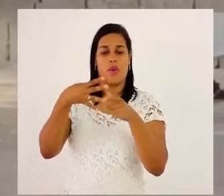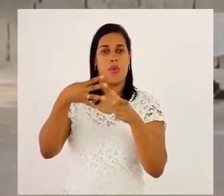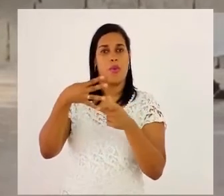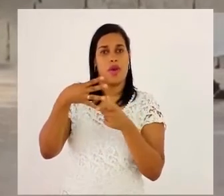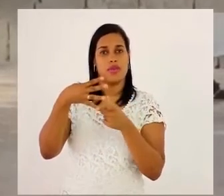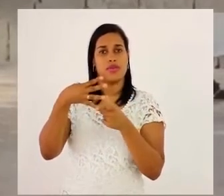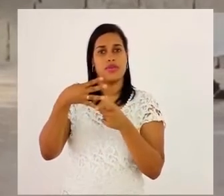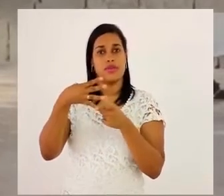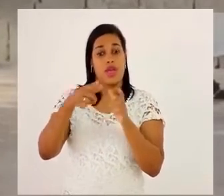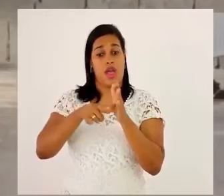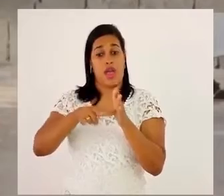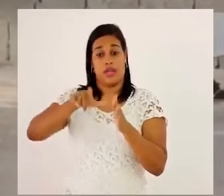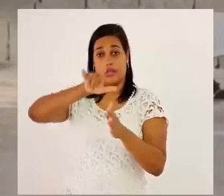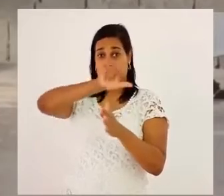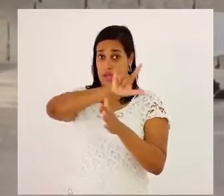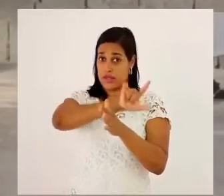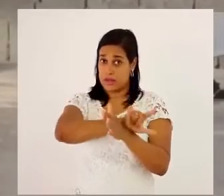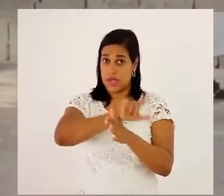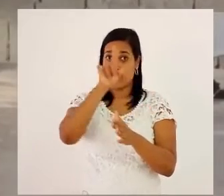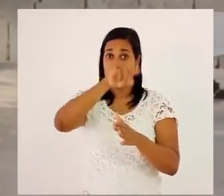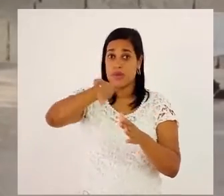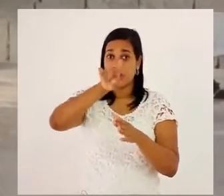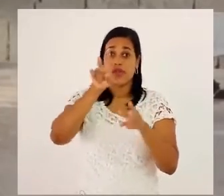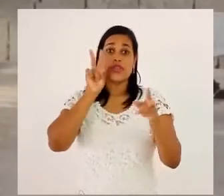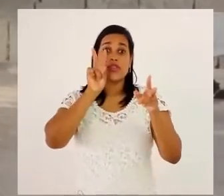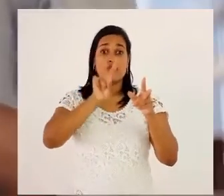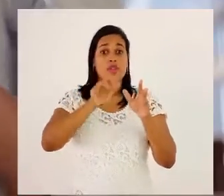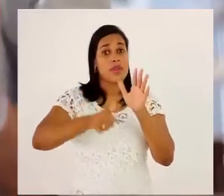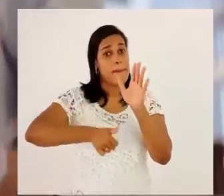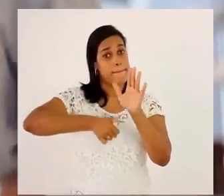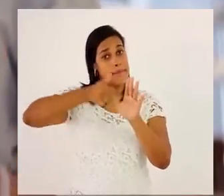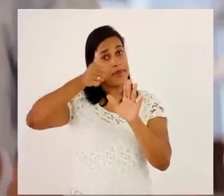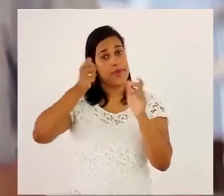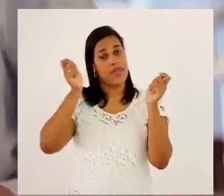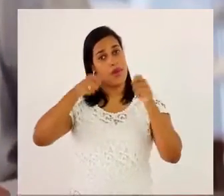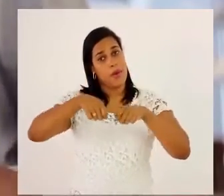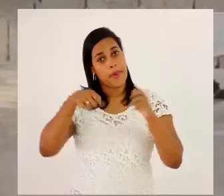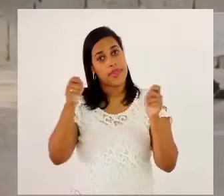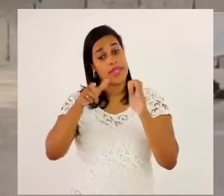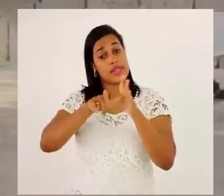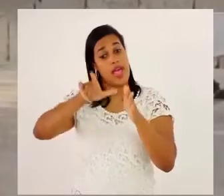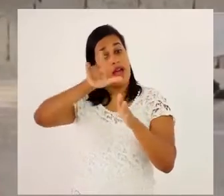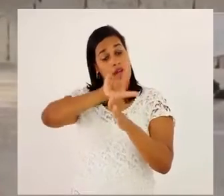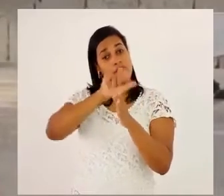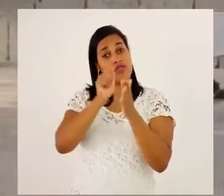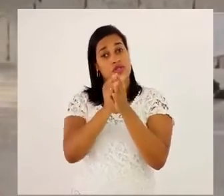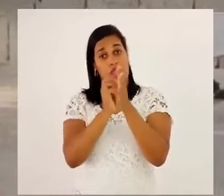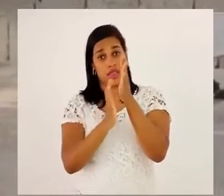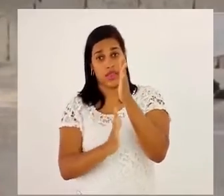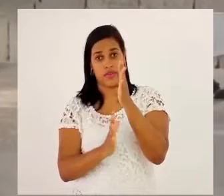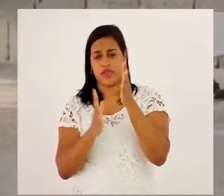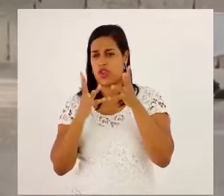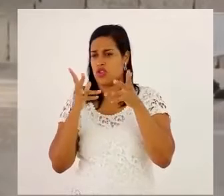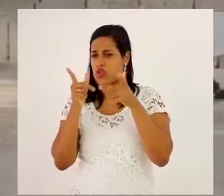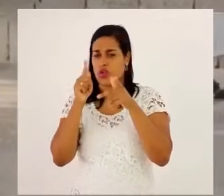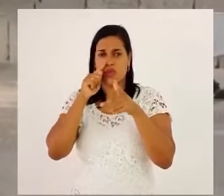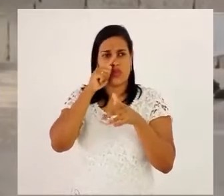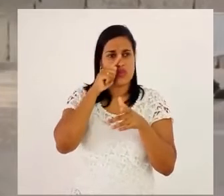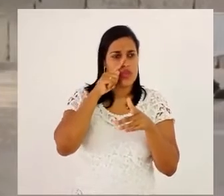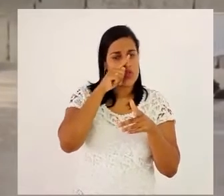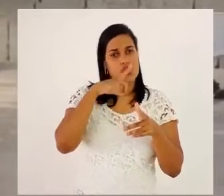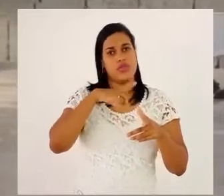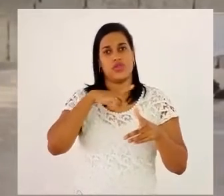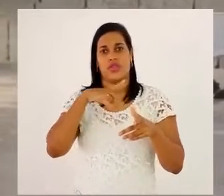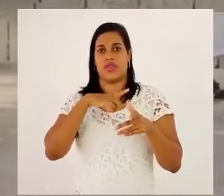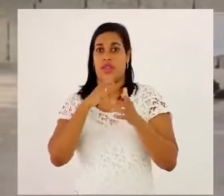de antecipação, aquela etapa que vocês viram na primeira competência, que é antes de iniciar a atividade, você vai verificar todos os riscos possíveis